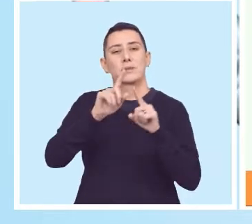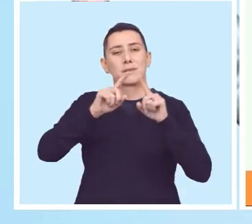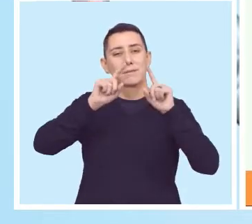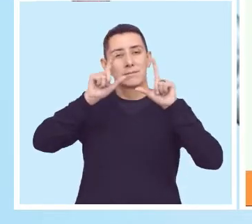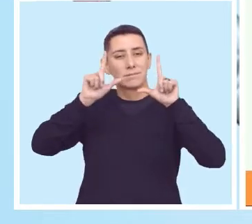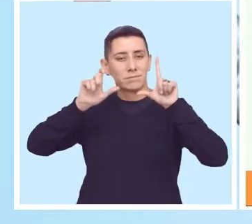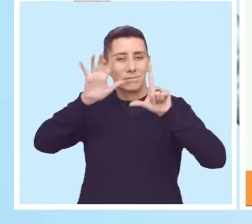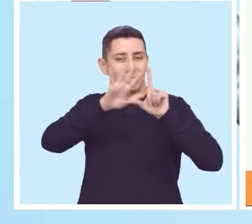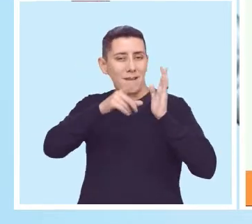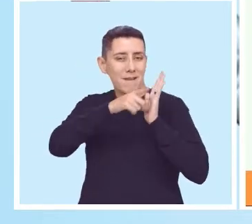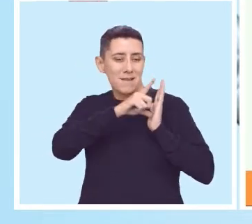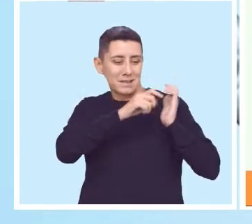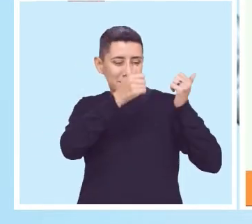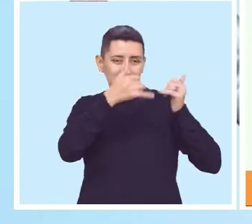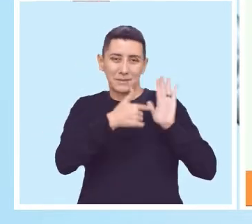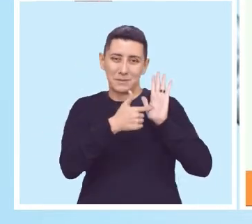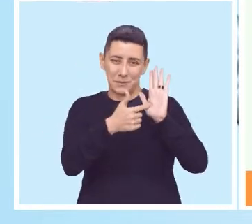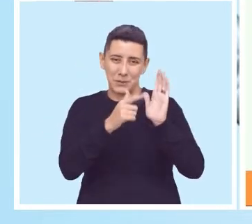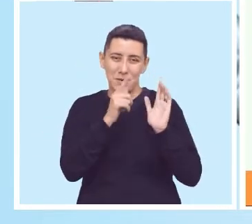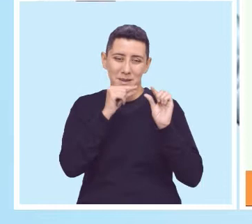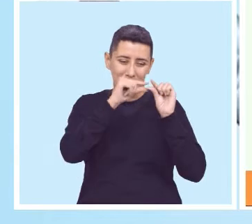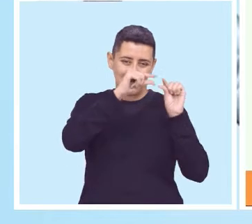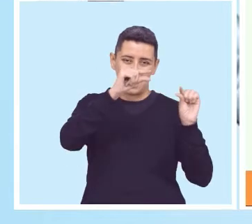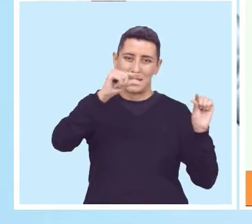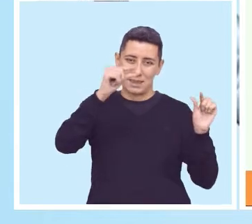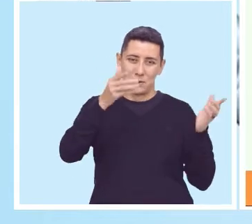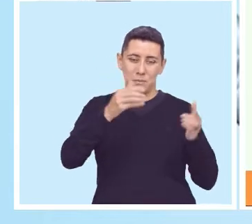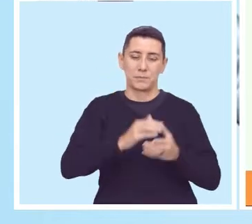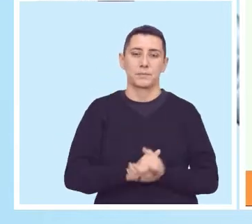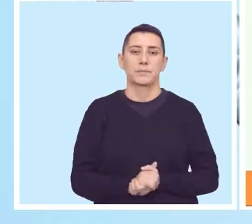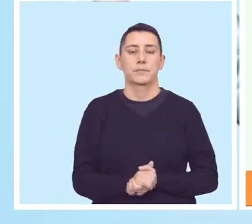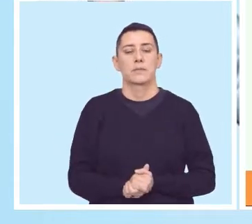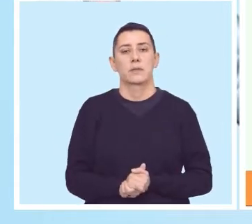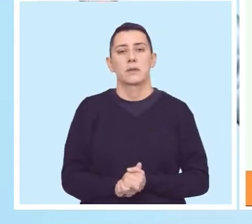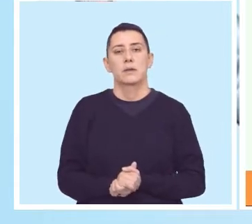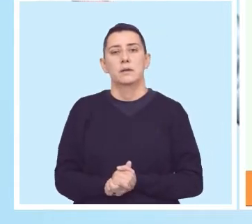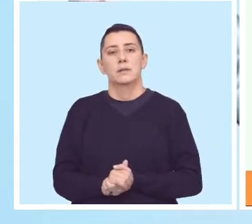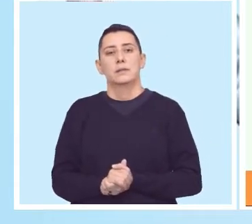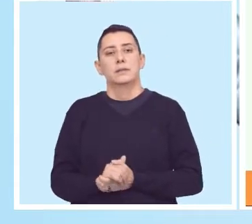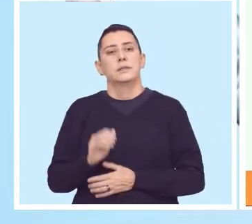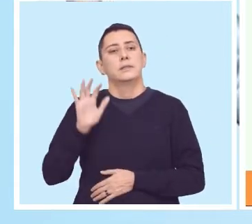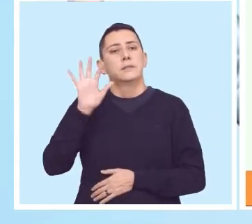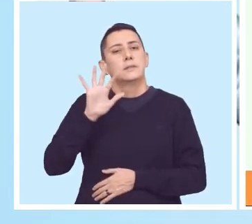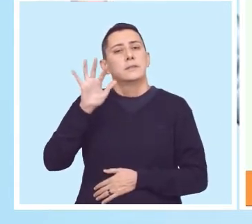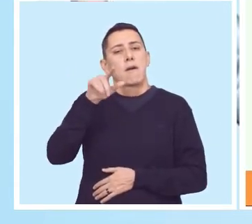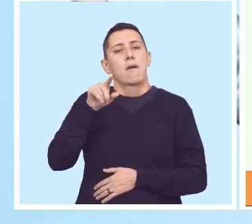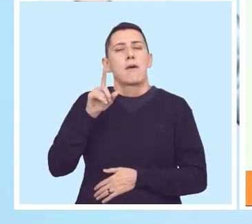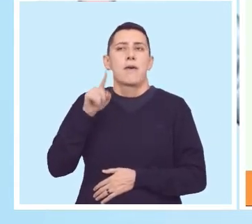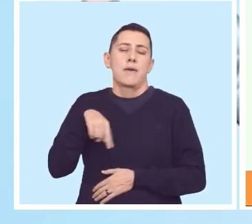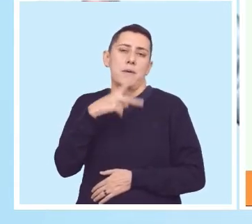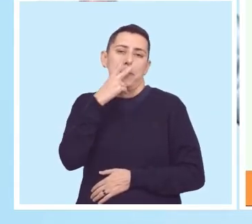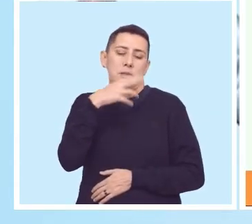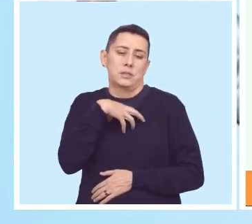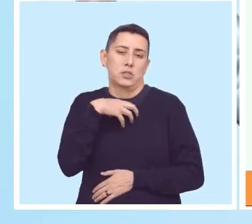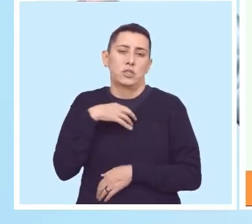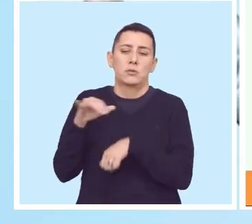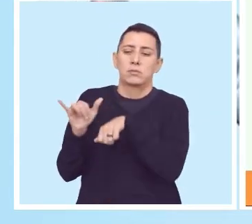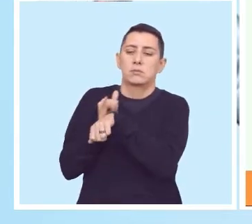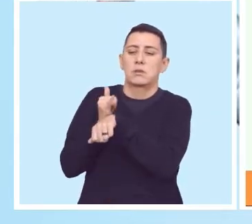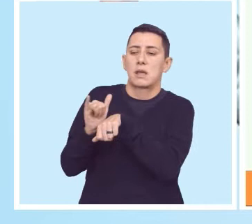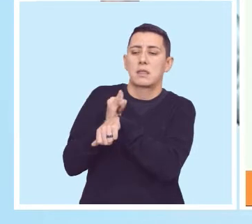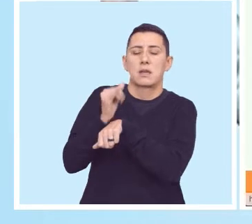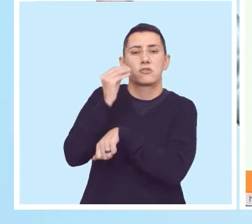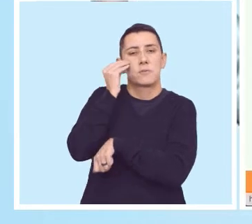vale salientar, né, mas é uma questão mais de estratégia que nós utilizamos para otimizar,